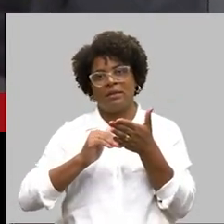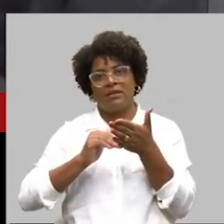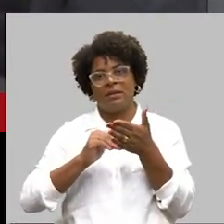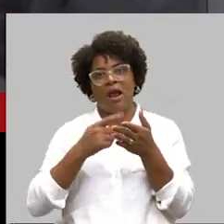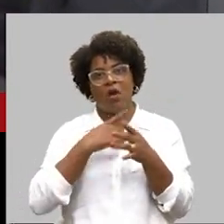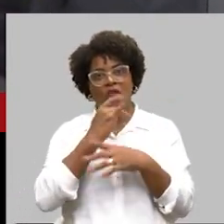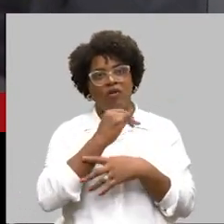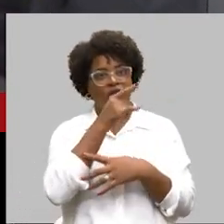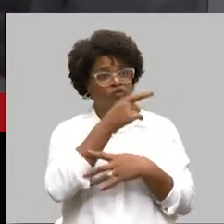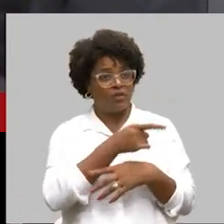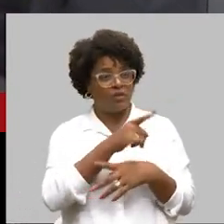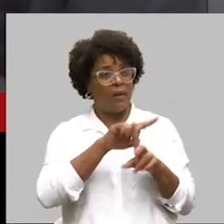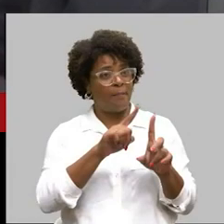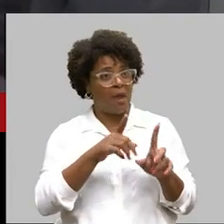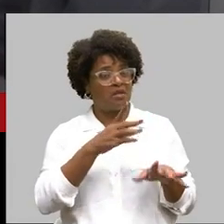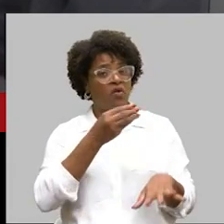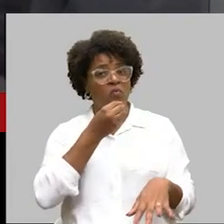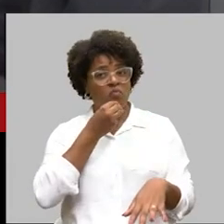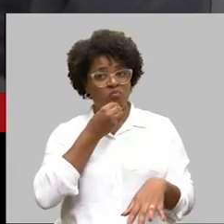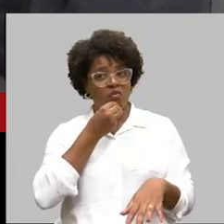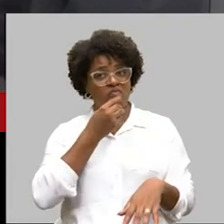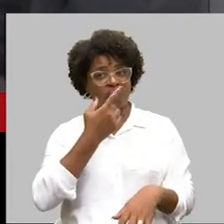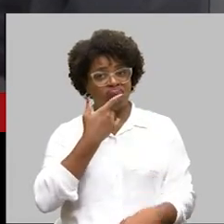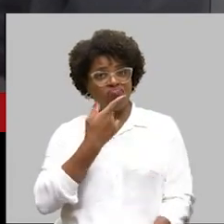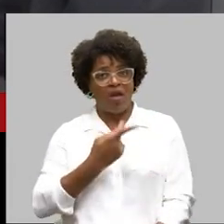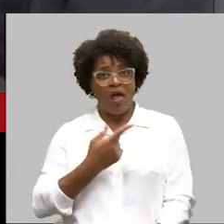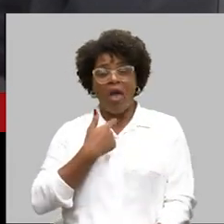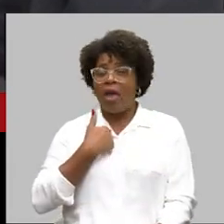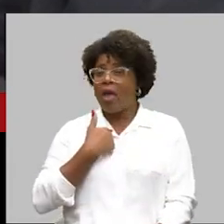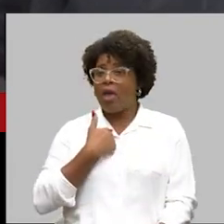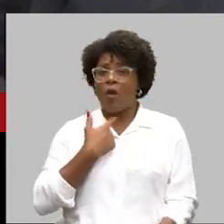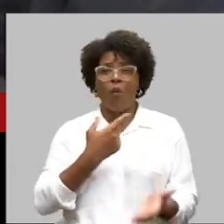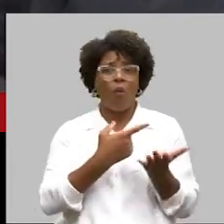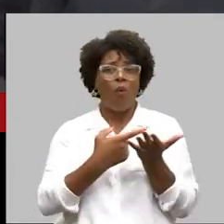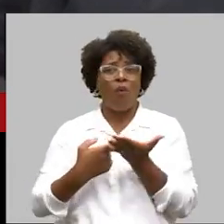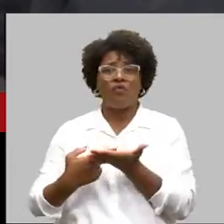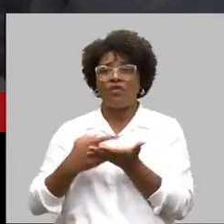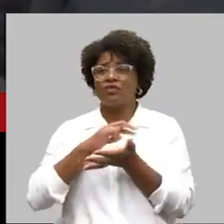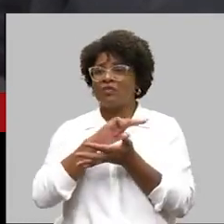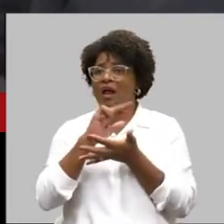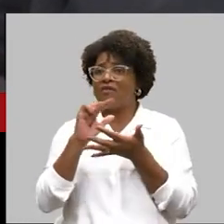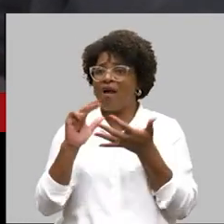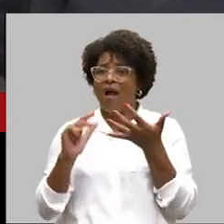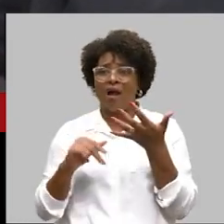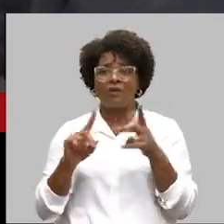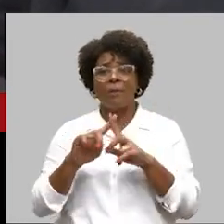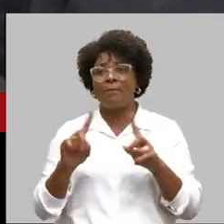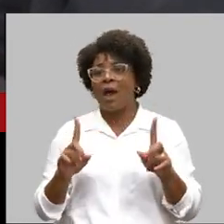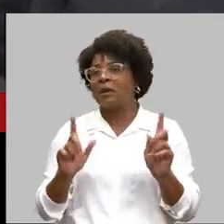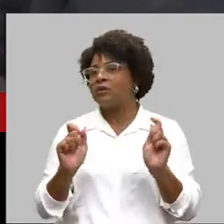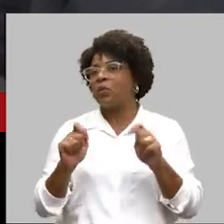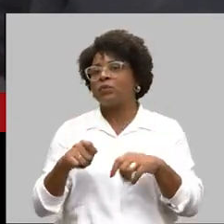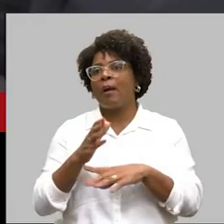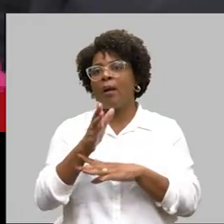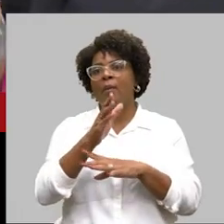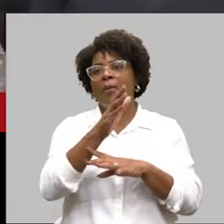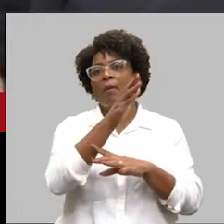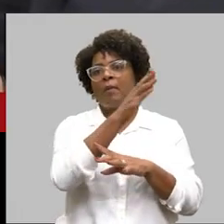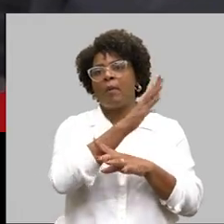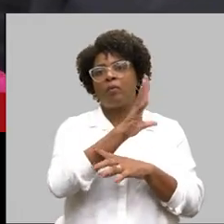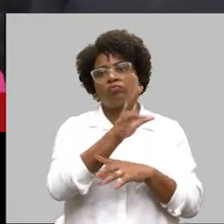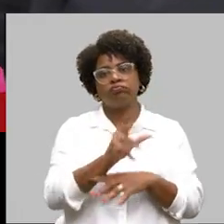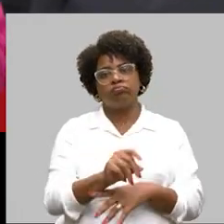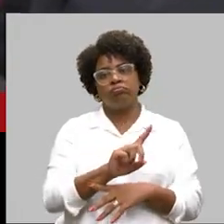poderia me citar também eu sou convidada para várias coisas eu não consigo estar em tudo porque a vida é assim mesmo às vezes a gente não consegue estar em tudo mas no caso do Poder